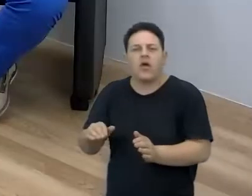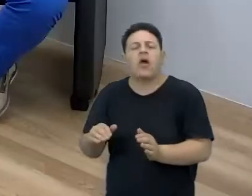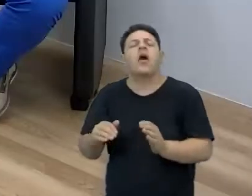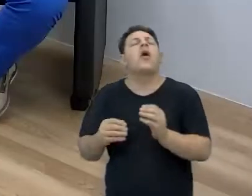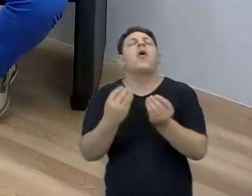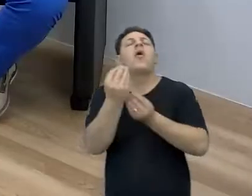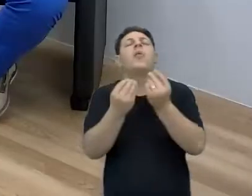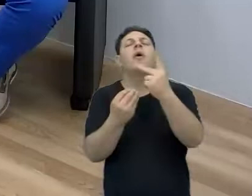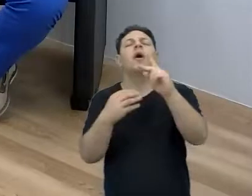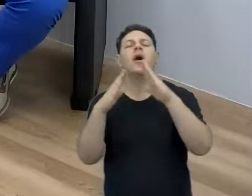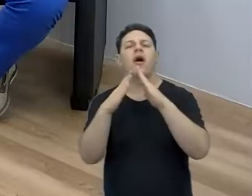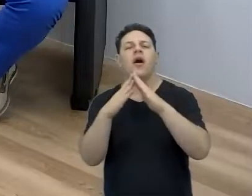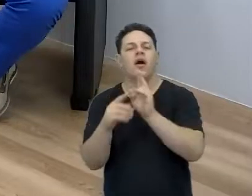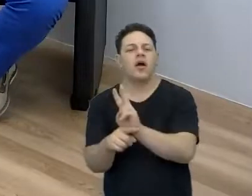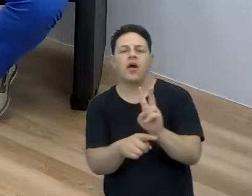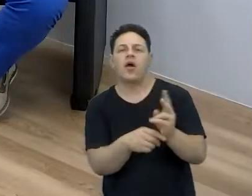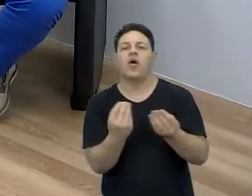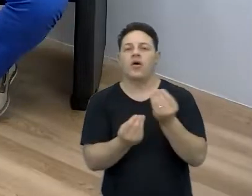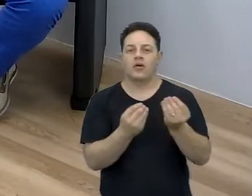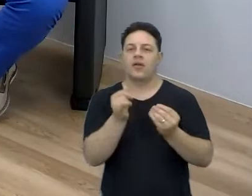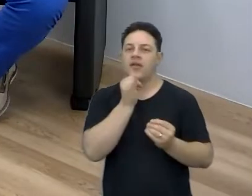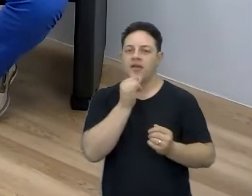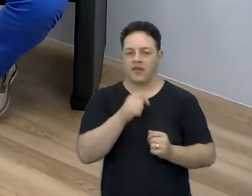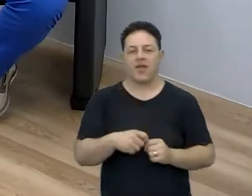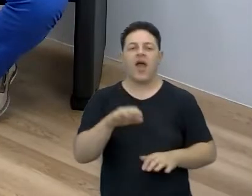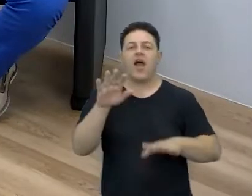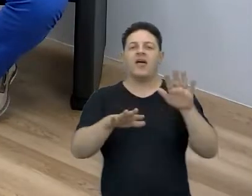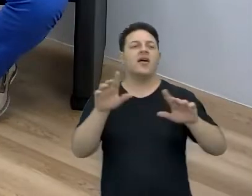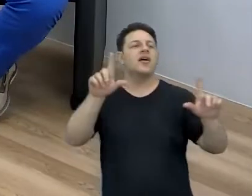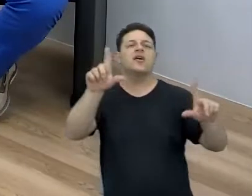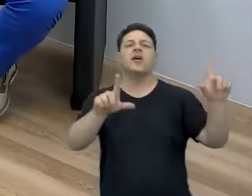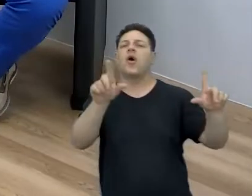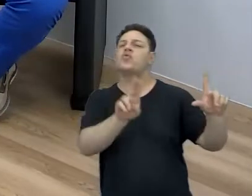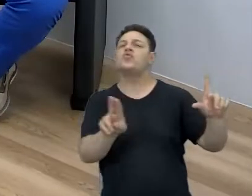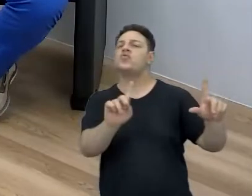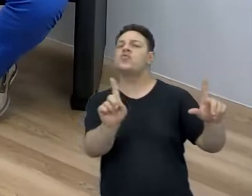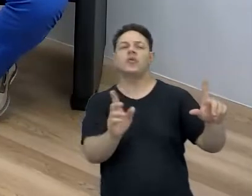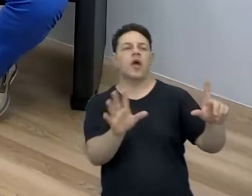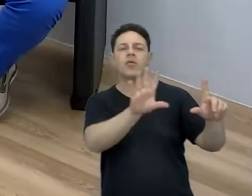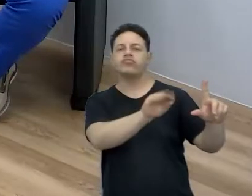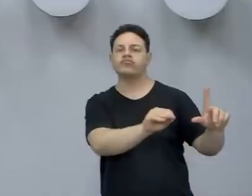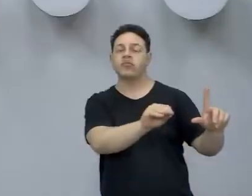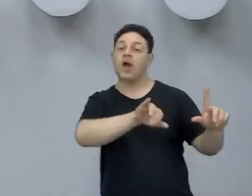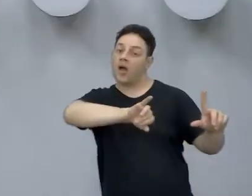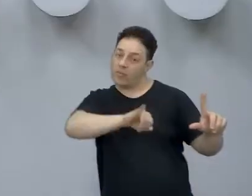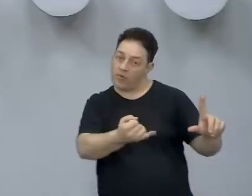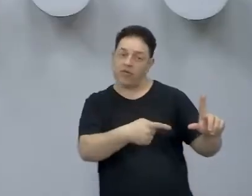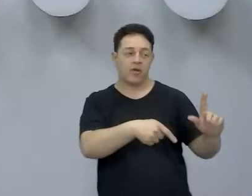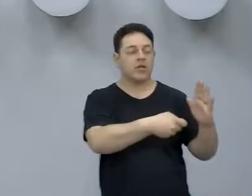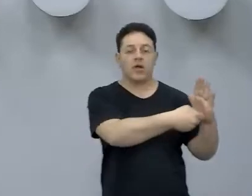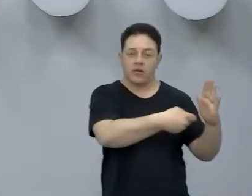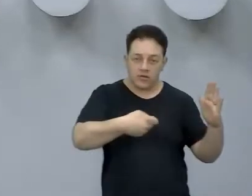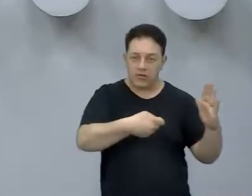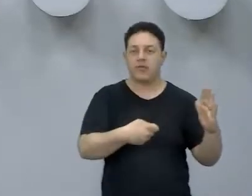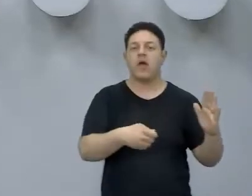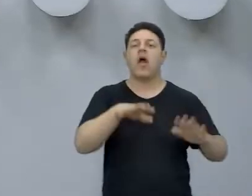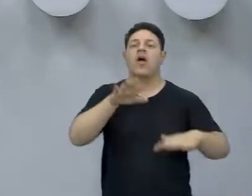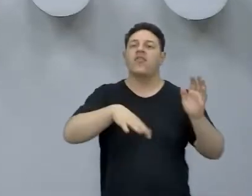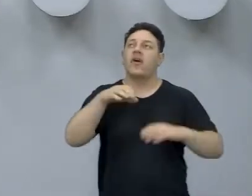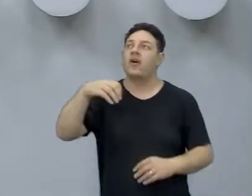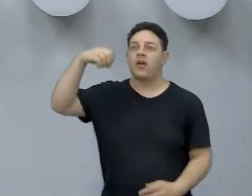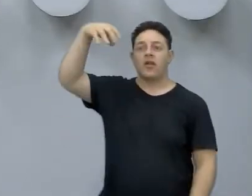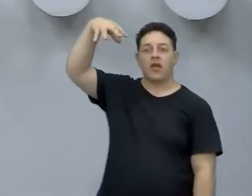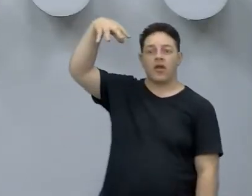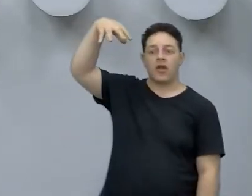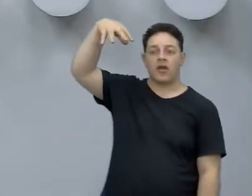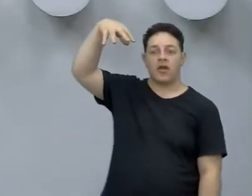que se a gente tirar ali da tomada a televisão que não está em uso, né, professor? Desligar aquela lâmpada que fica o dia